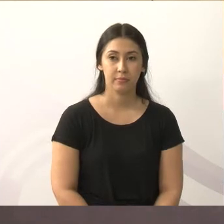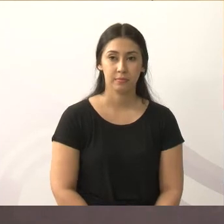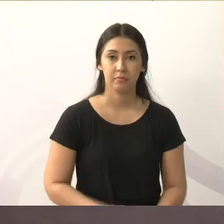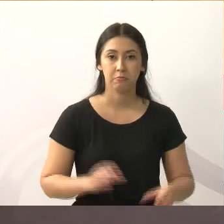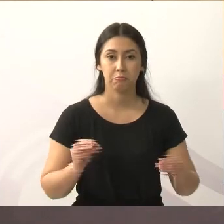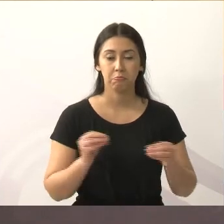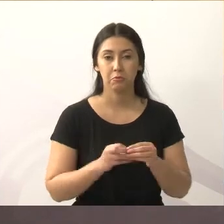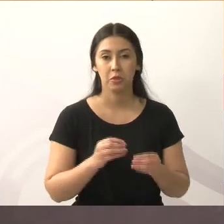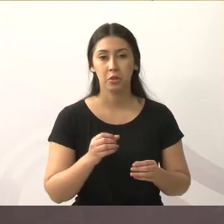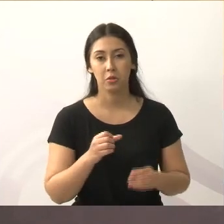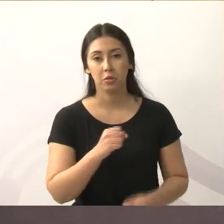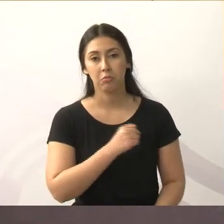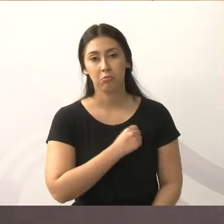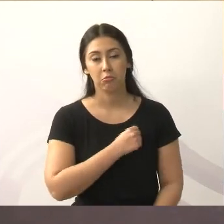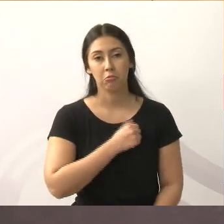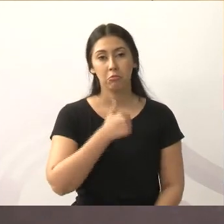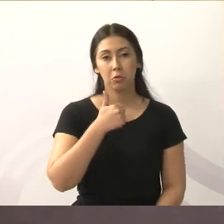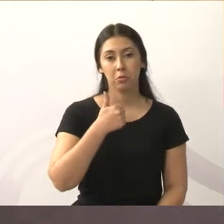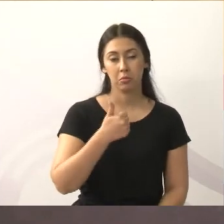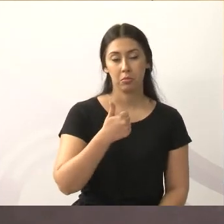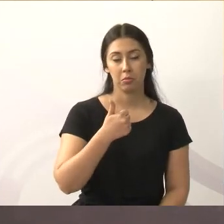Emenda número 1.